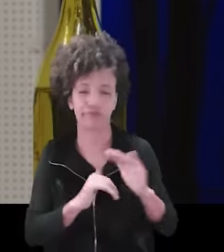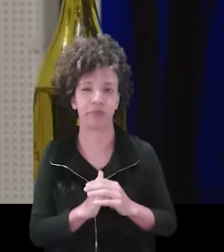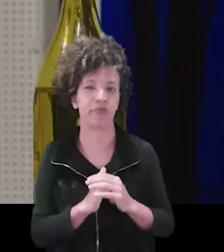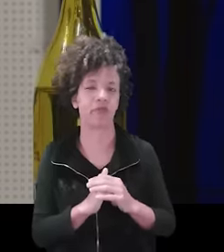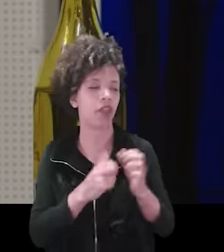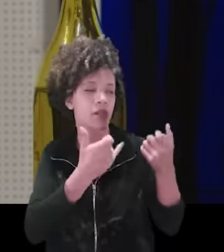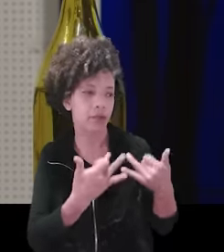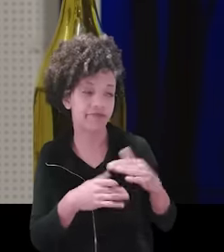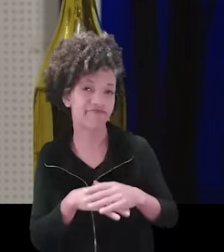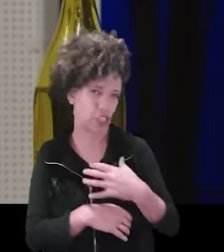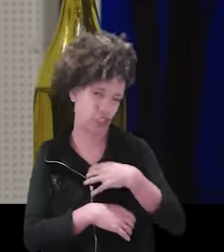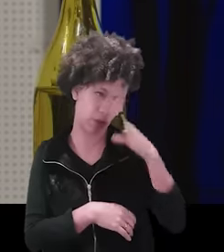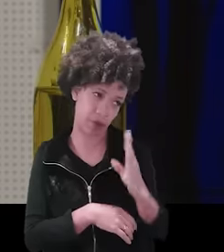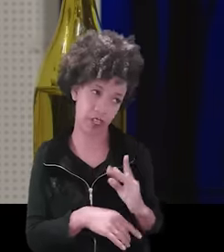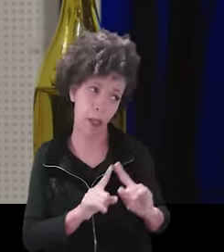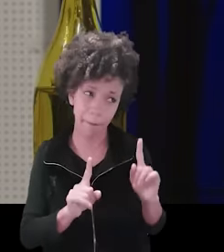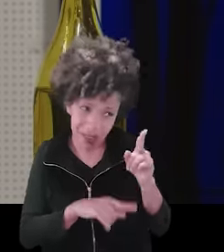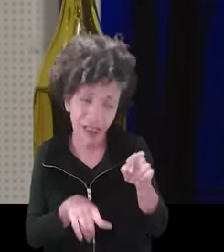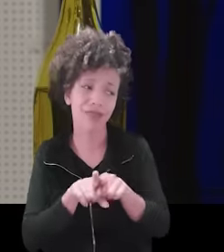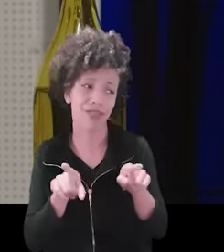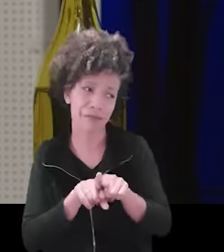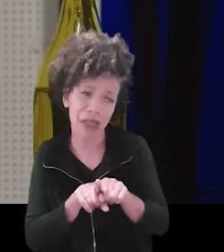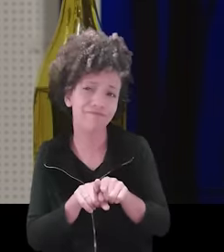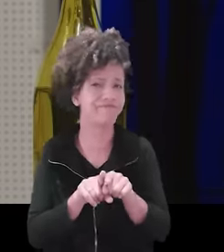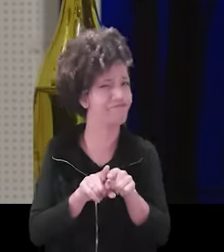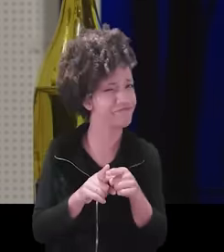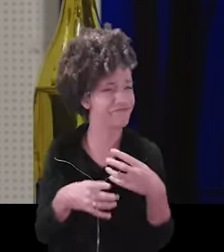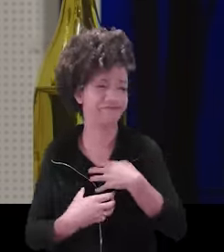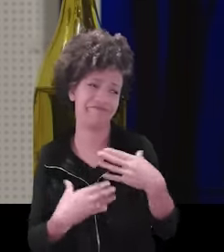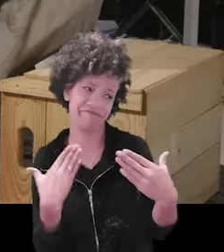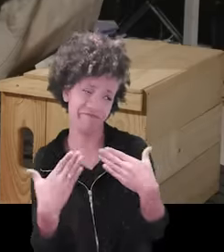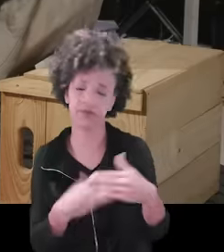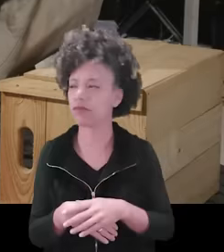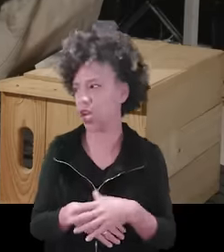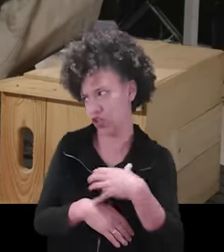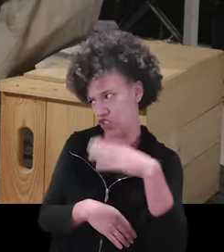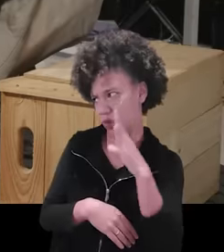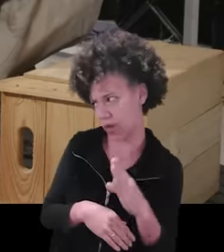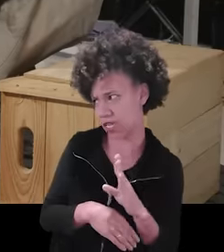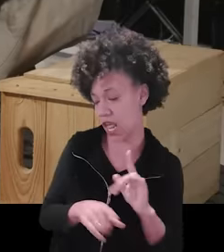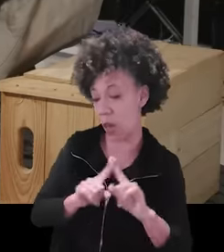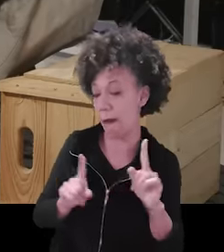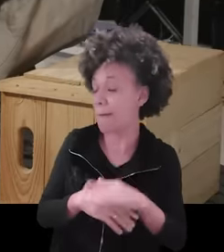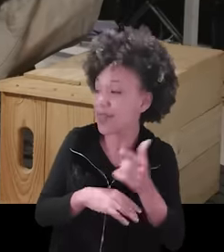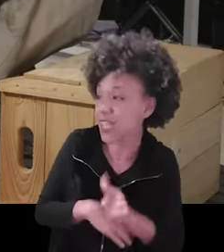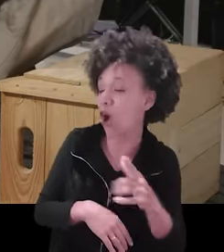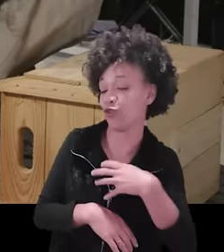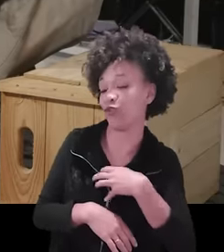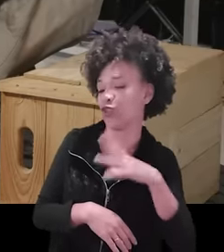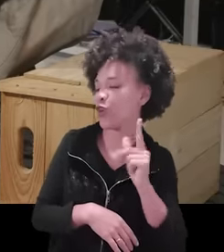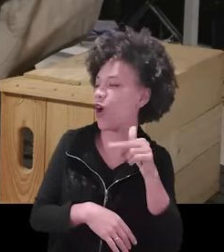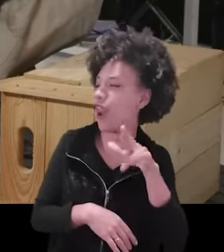assim a gente faz do jeitinho brasileiro mas lá tem um pouquinho acende também jeitinho brasileiro em Orlando é o